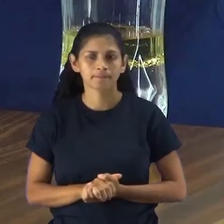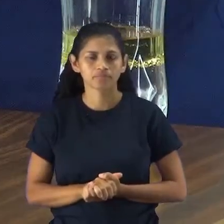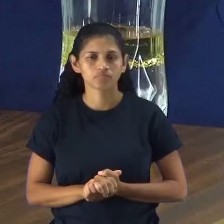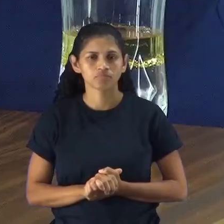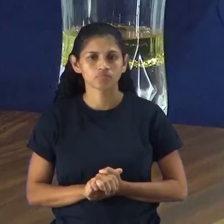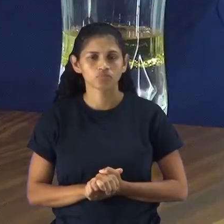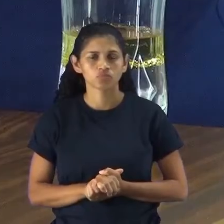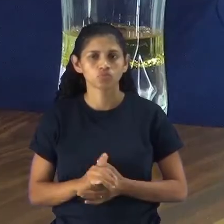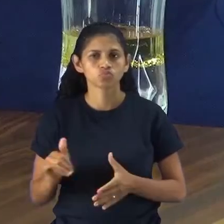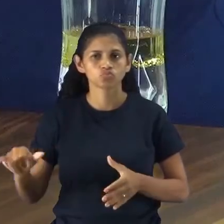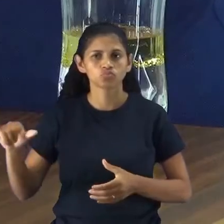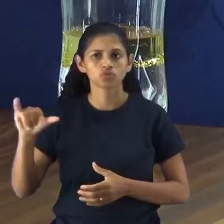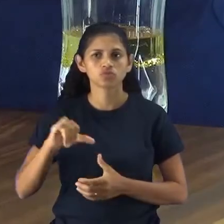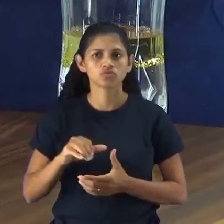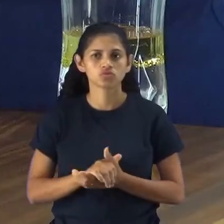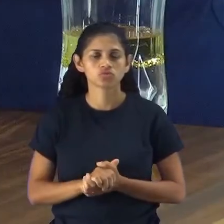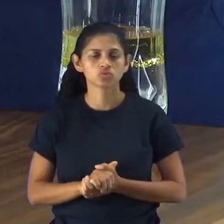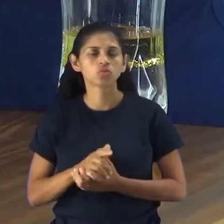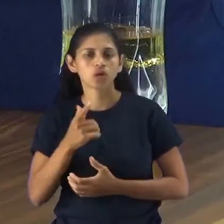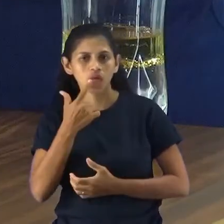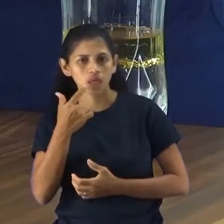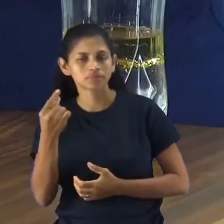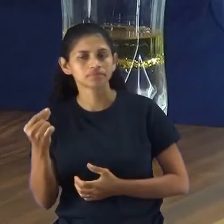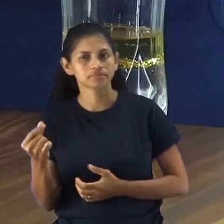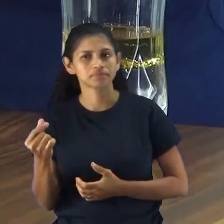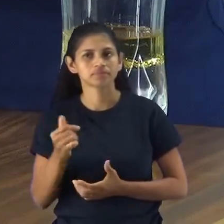colocar um pouco de sal aqui nele.